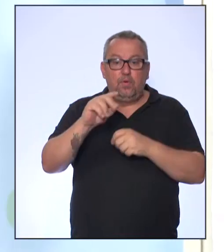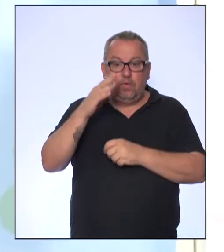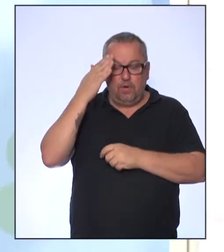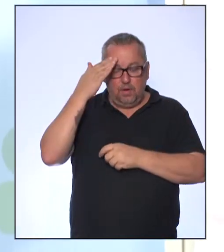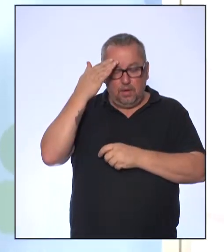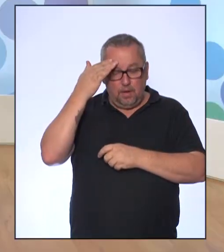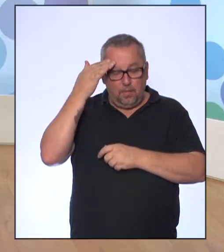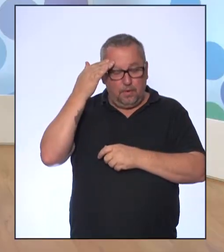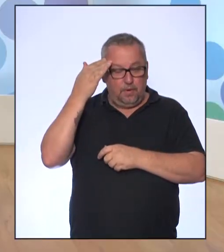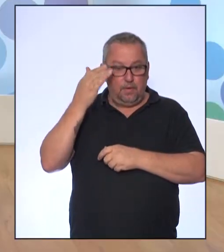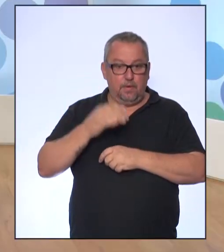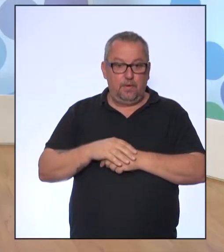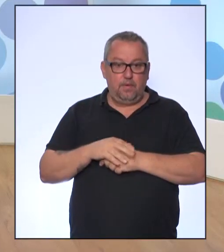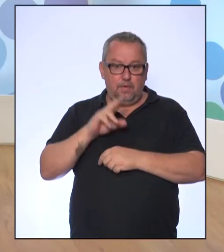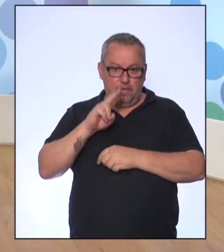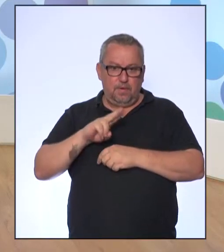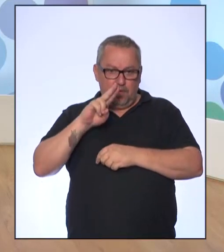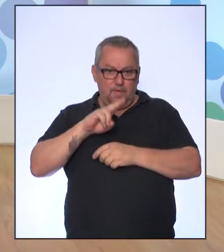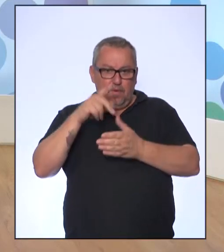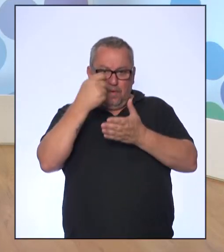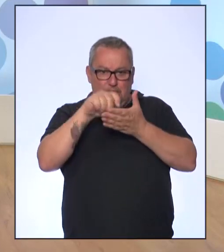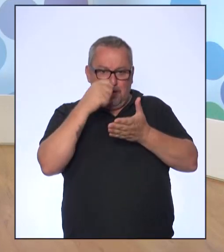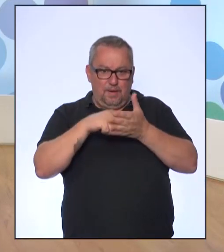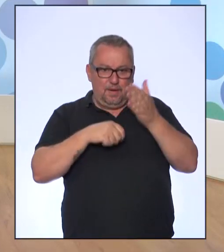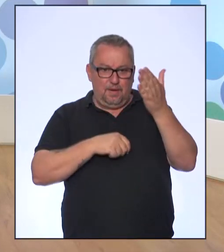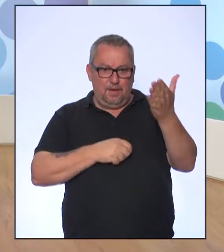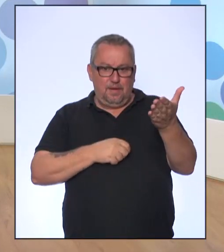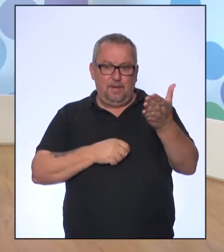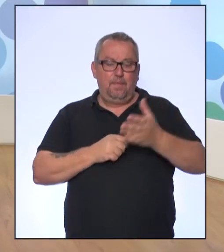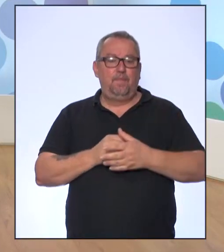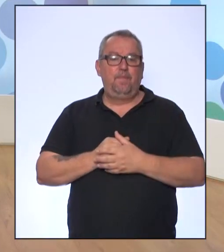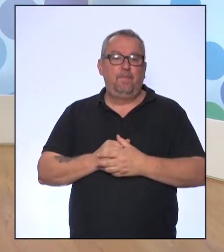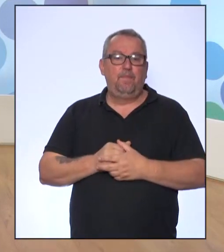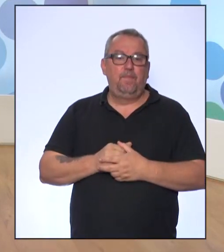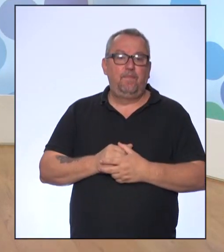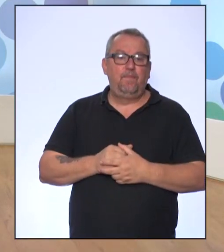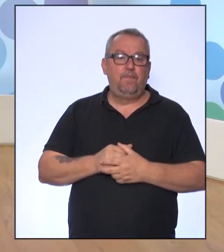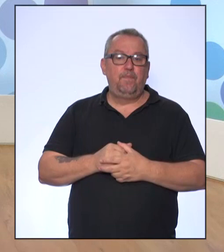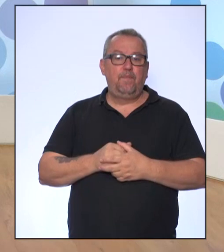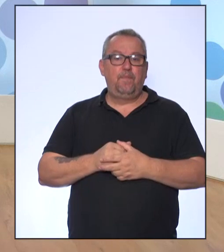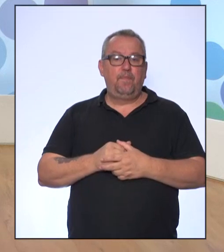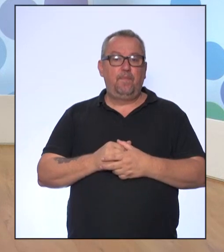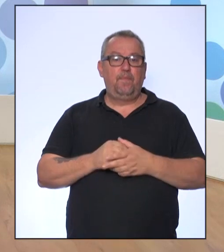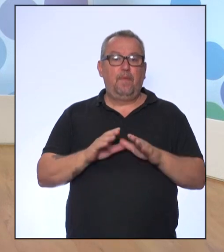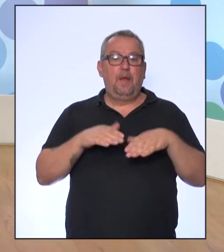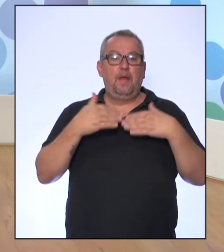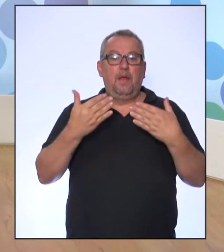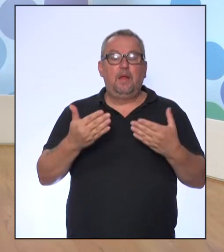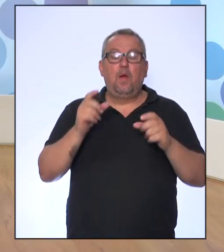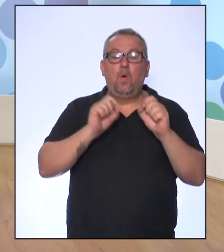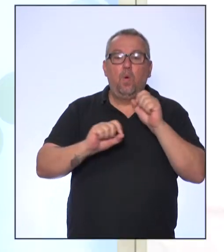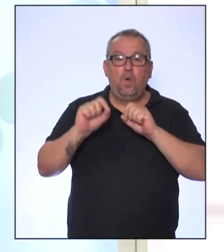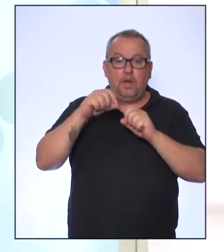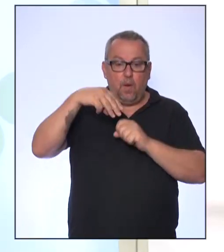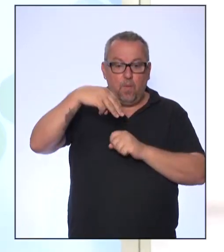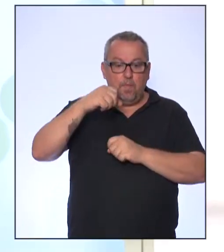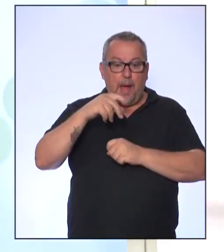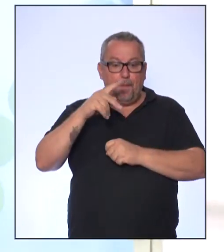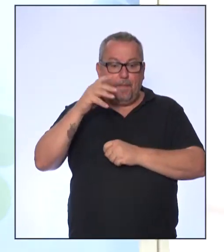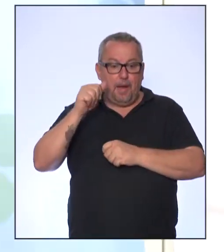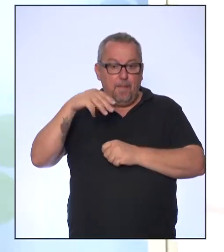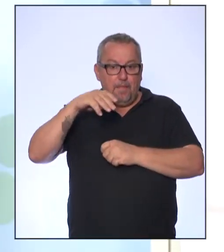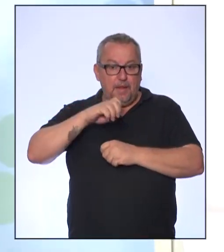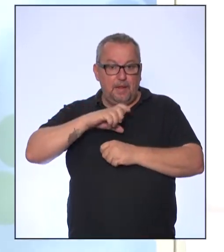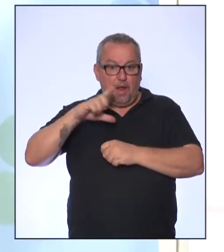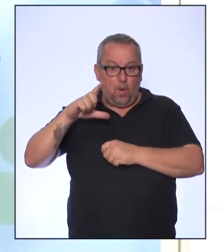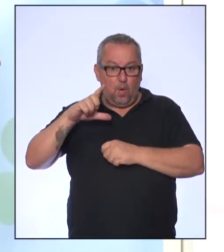Você vai usar o flip chart para fazer isso? É a nossa lousa de hoje, né? Então, gente, o que é um mapa mental? Mapa é um